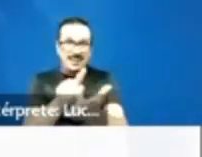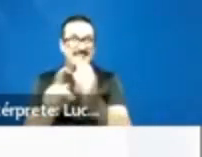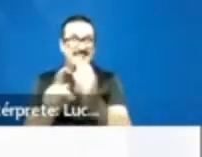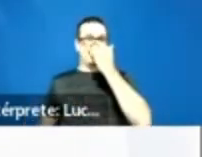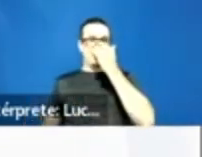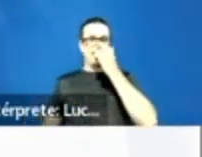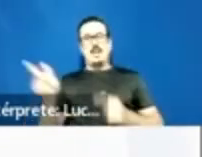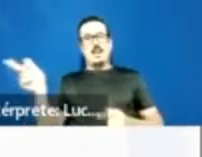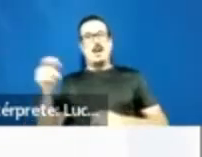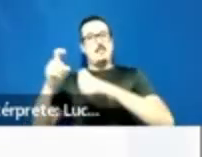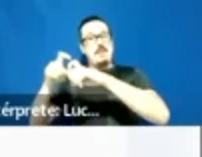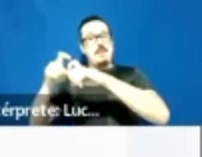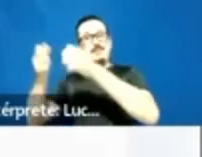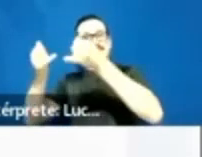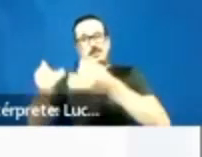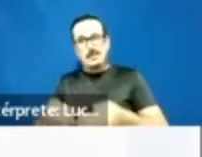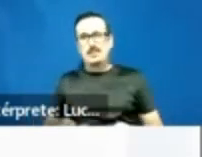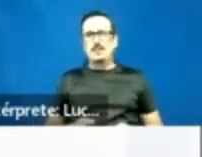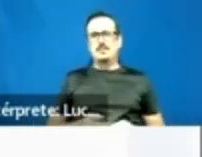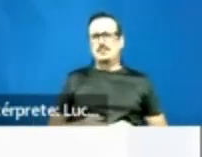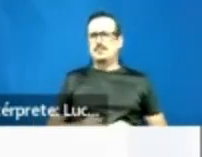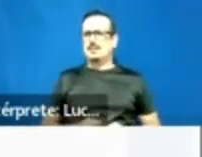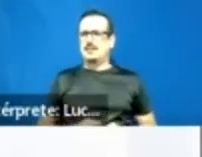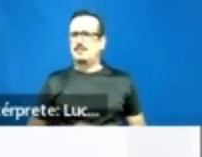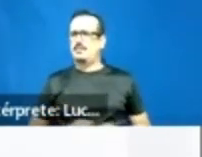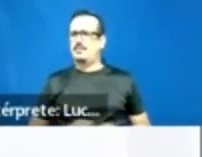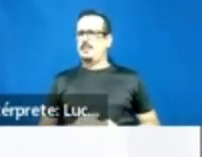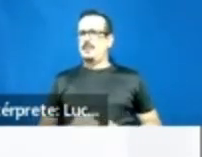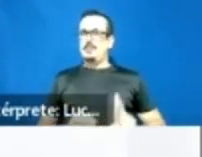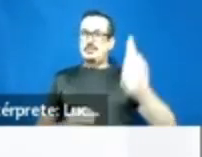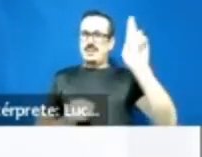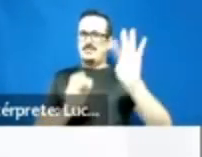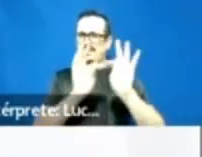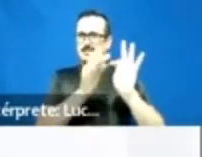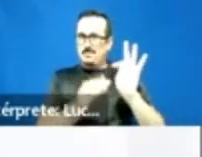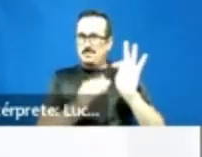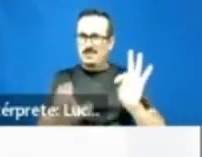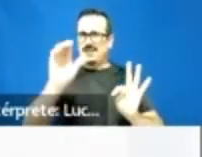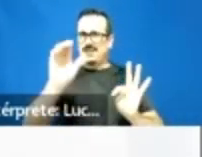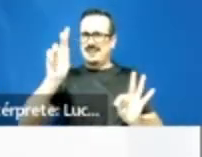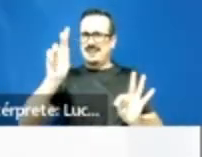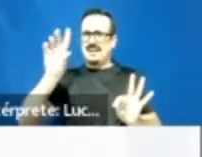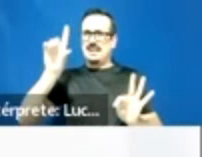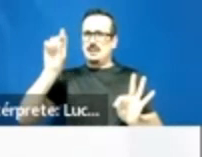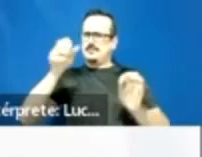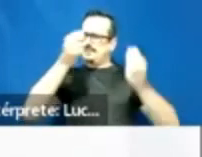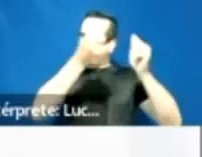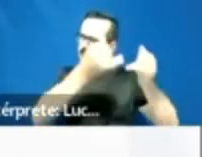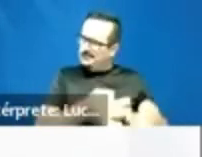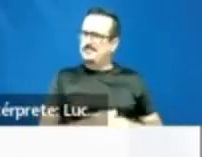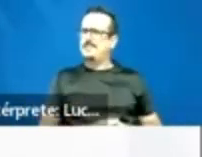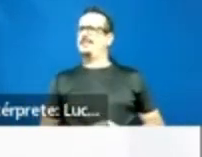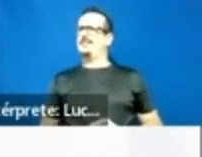muito simples, porém muito eficiente. E aí, vale ressaltar novamente